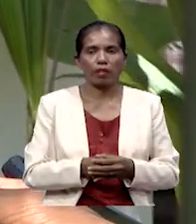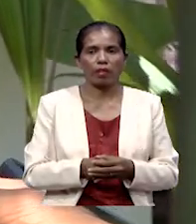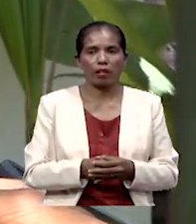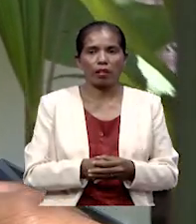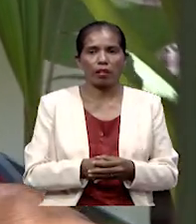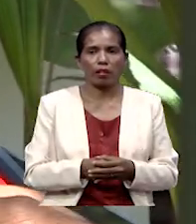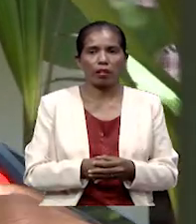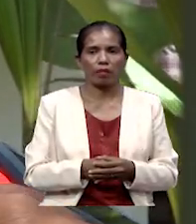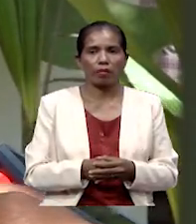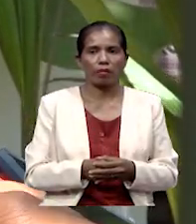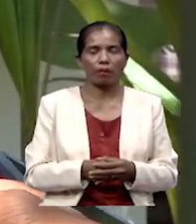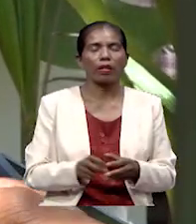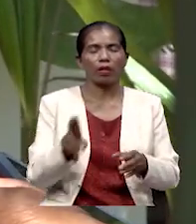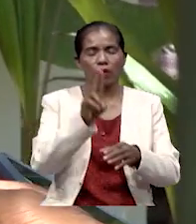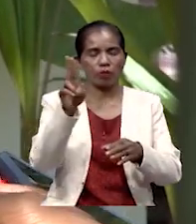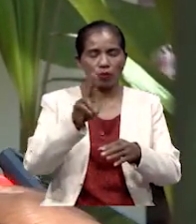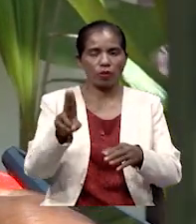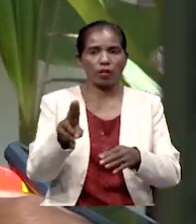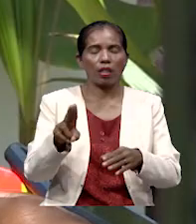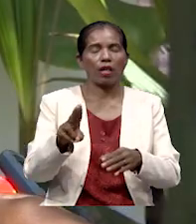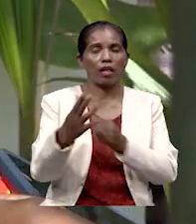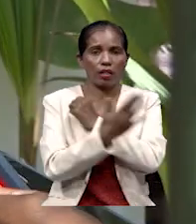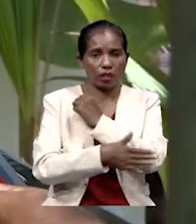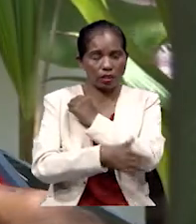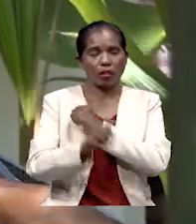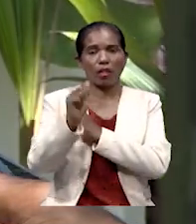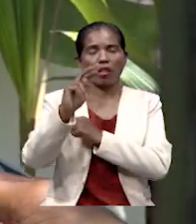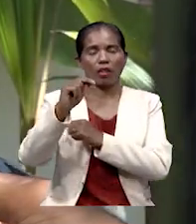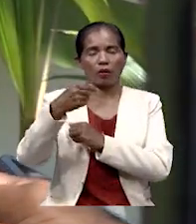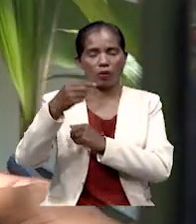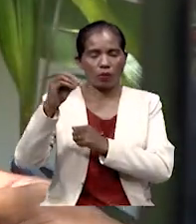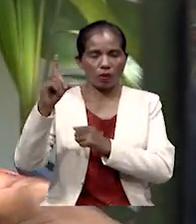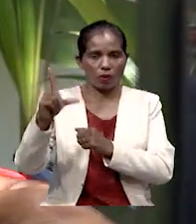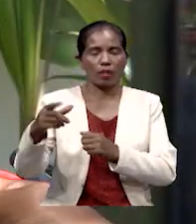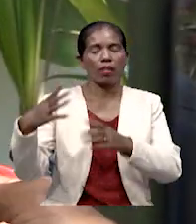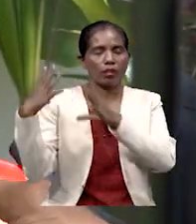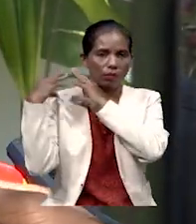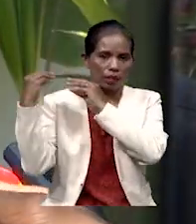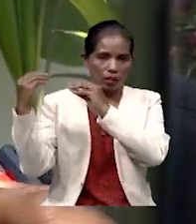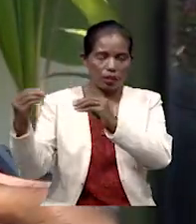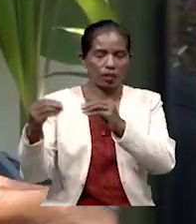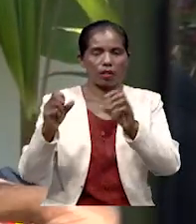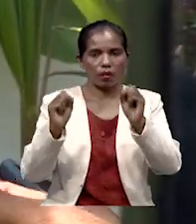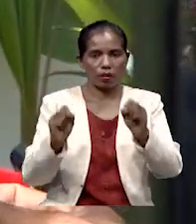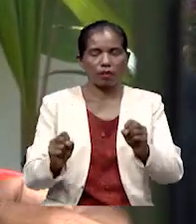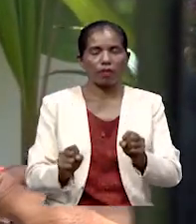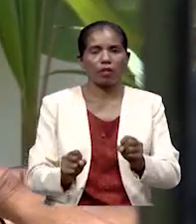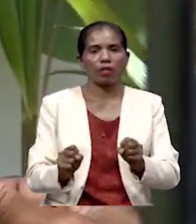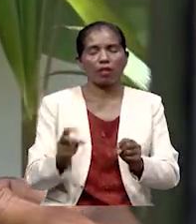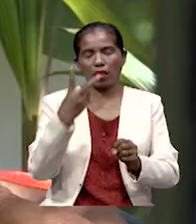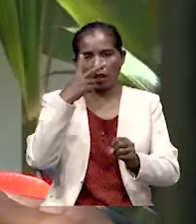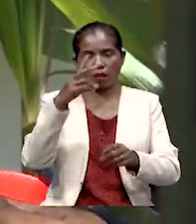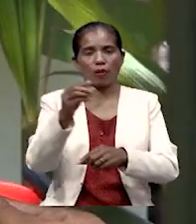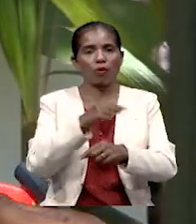aproveita ali a Angola minha experiência e Angola aproveita Timor-Leste minha posição geográfica e